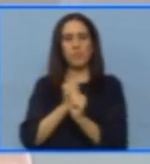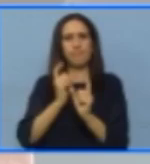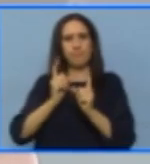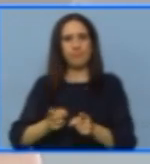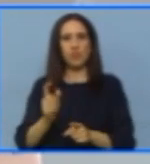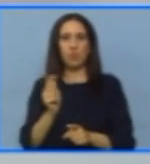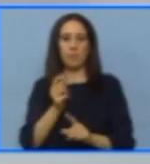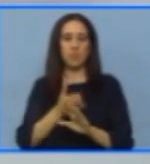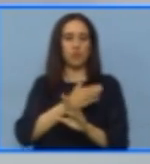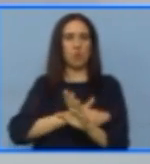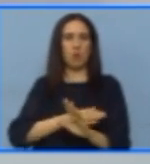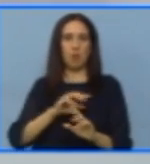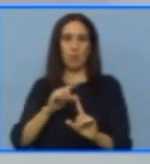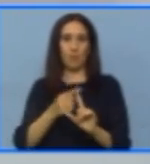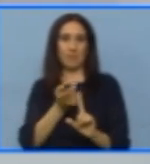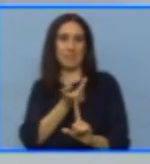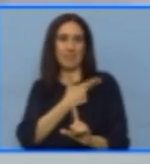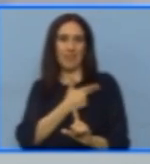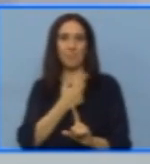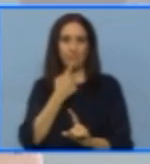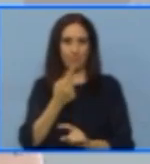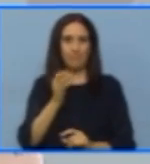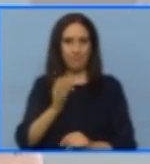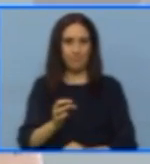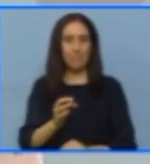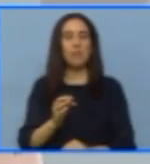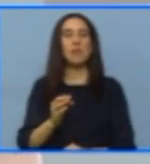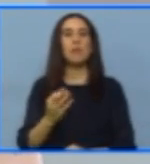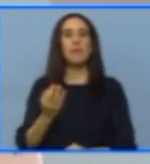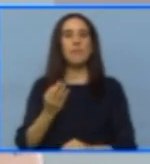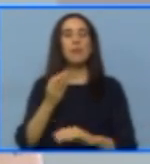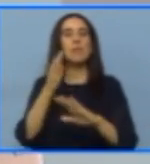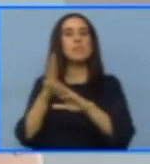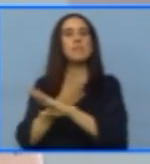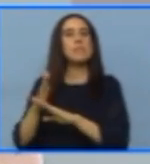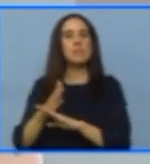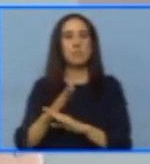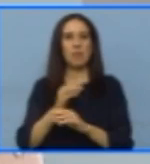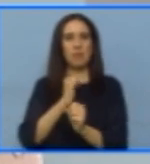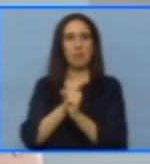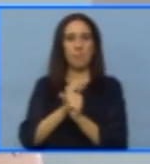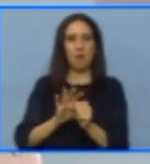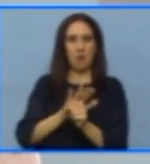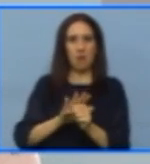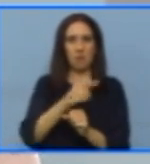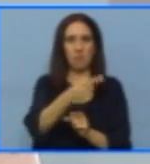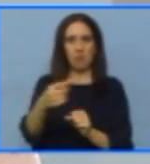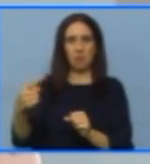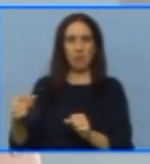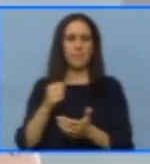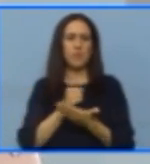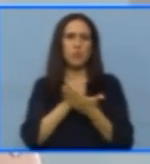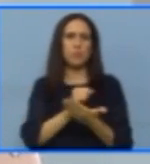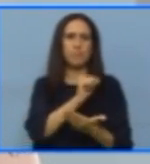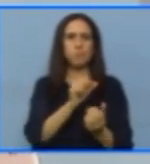longos meses, o ano passado, para ser mais preciso, está dividida por áreas de trabalho, quer nos aspectos mais logísticos